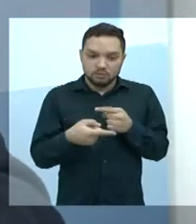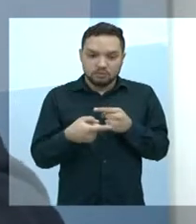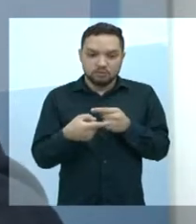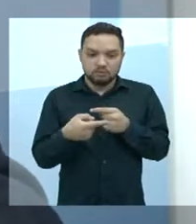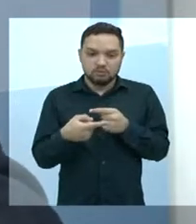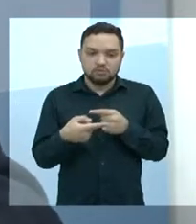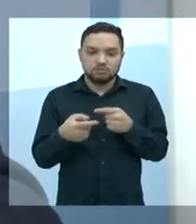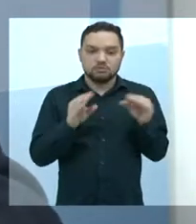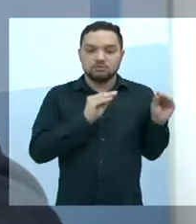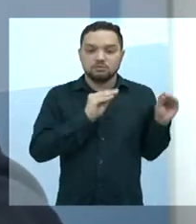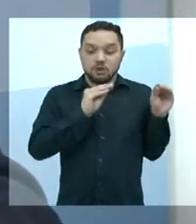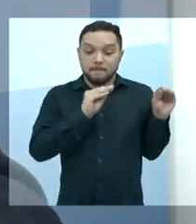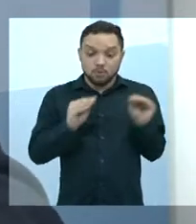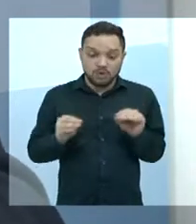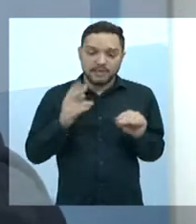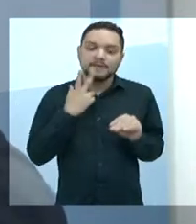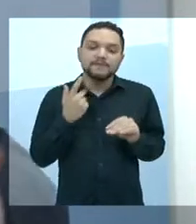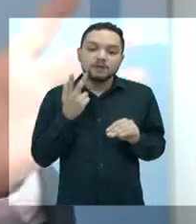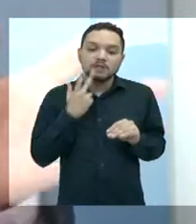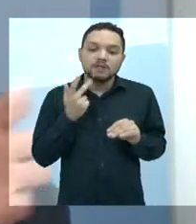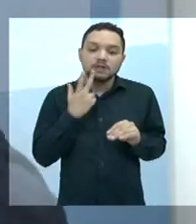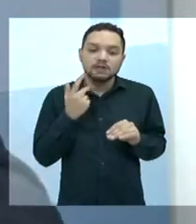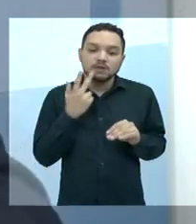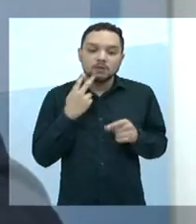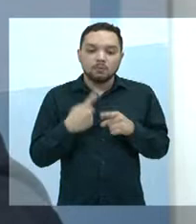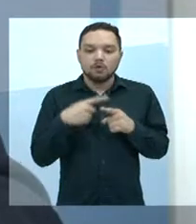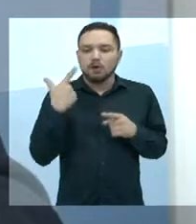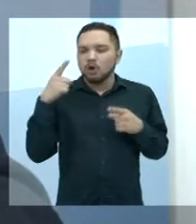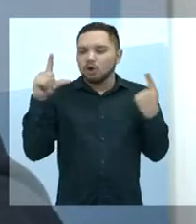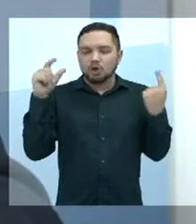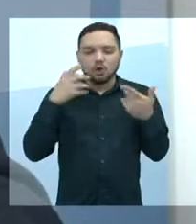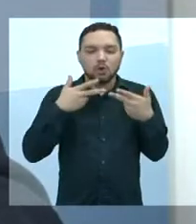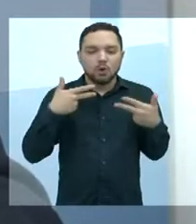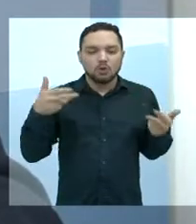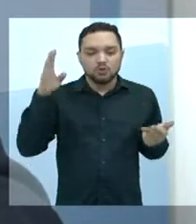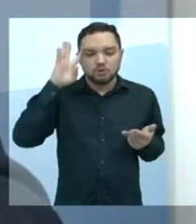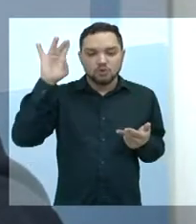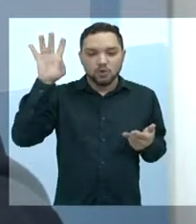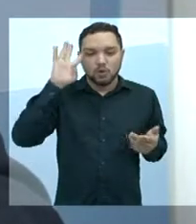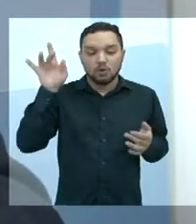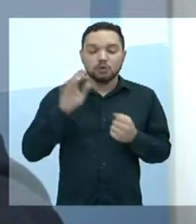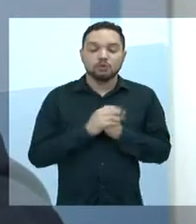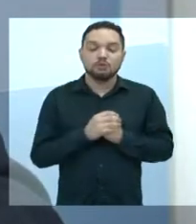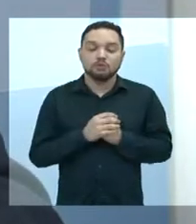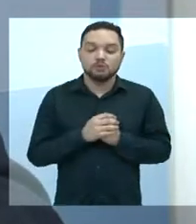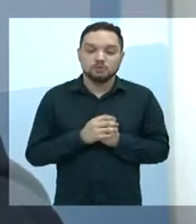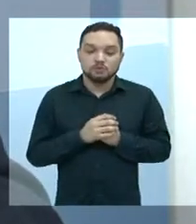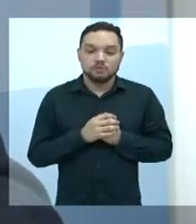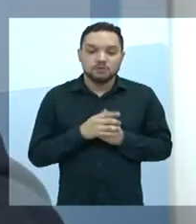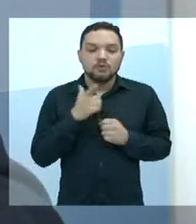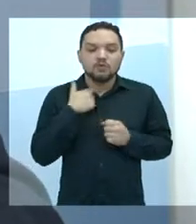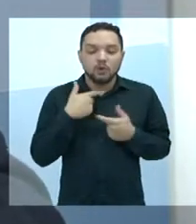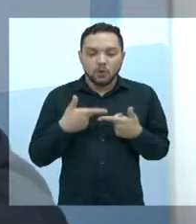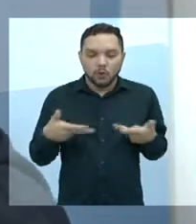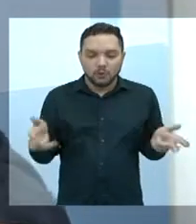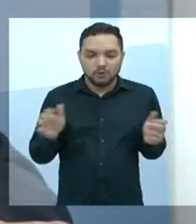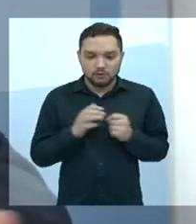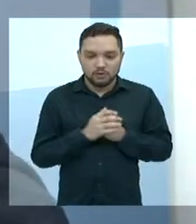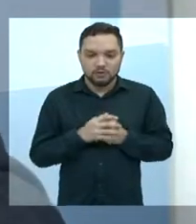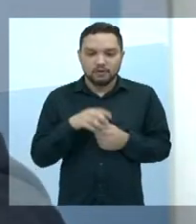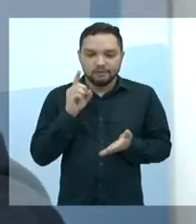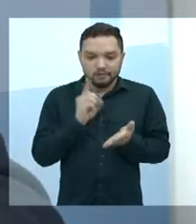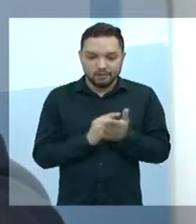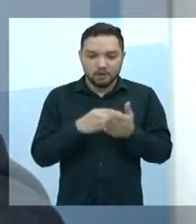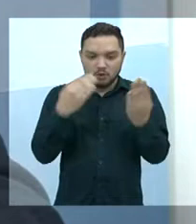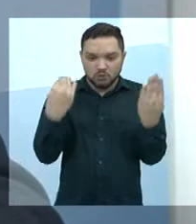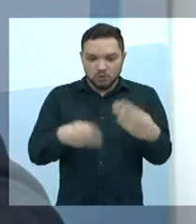pedi transferência para Fortaleza, tinha outros sonhos, né, na própria Coelce, e na realidade os concursos